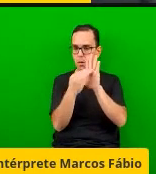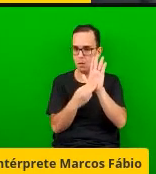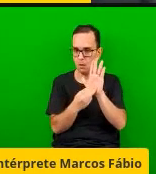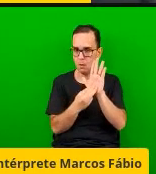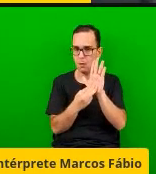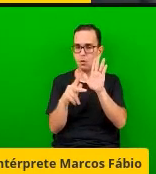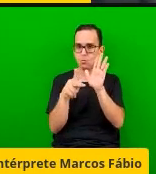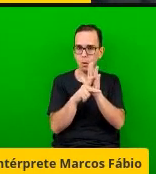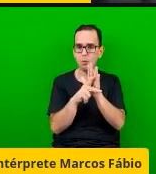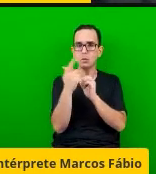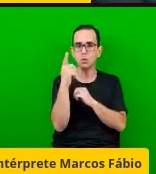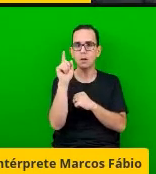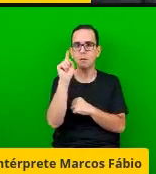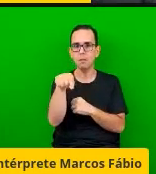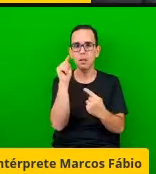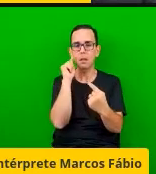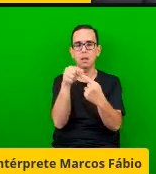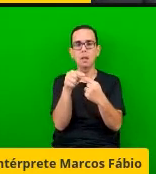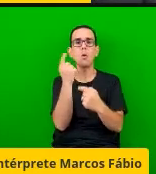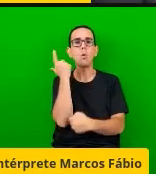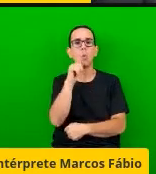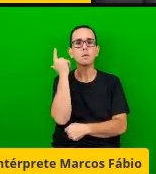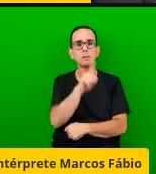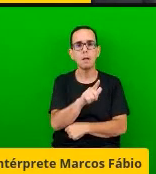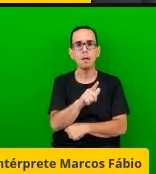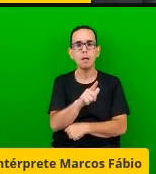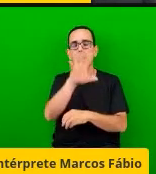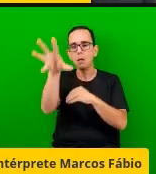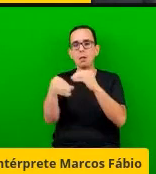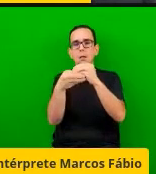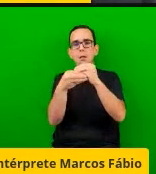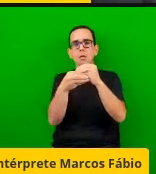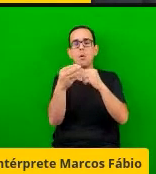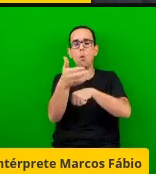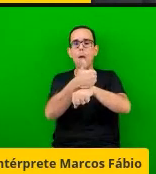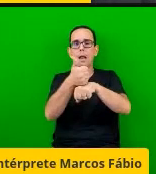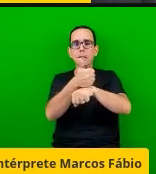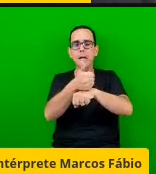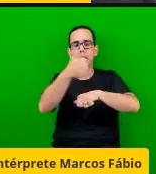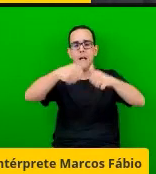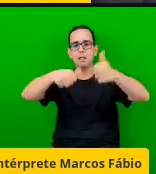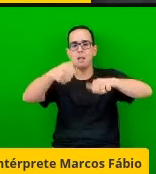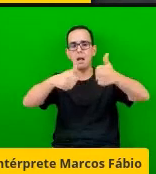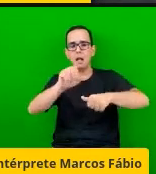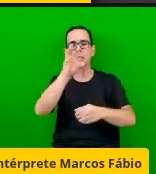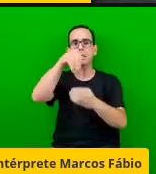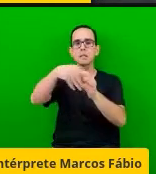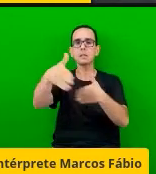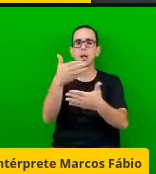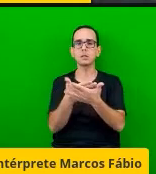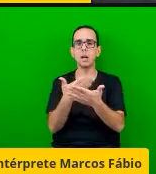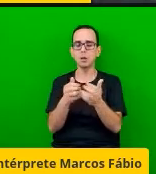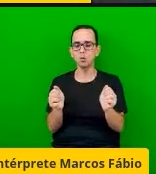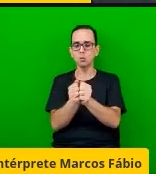geografia política, é que nós vamos conseguir inferir com mais qualidade nas análises que a gente está fazendo dentro da sala de aula, junto com os nossos